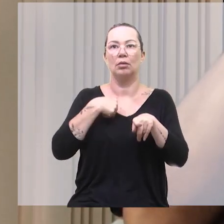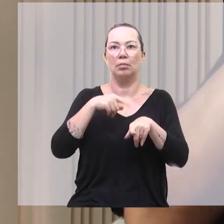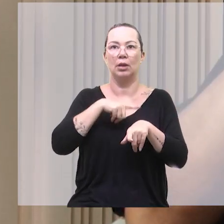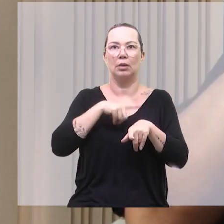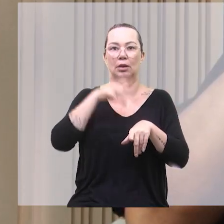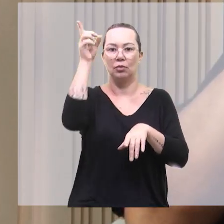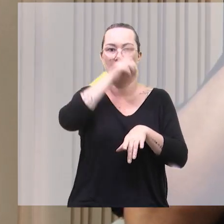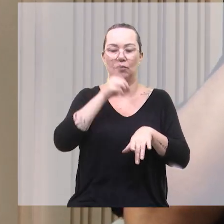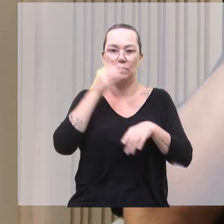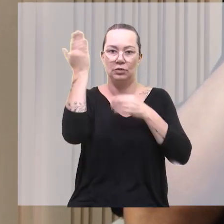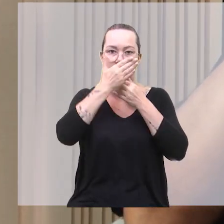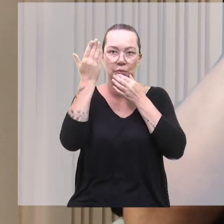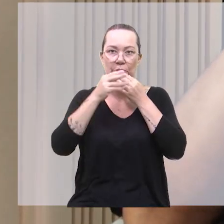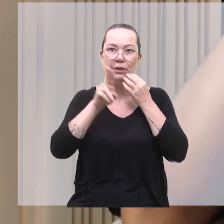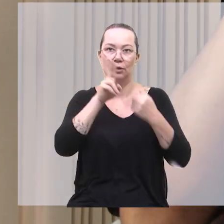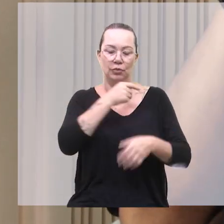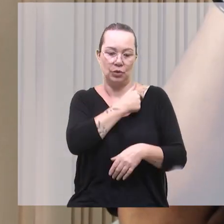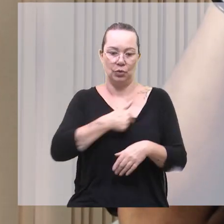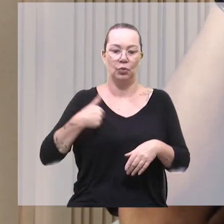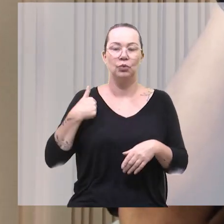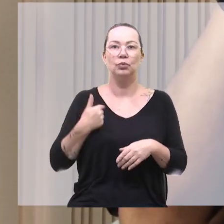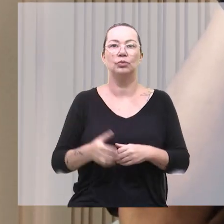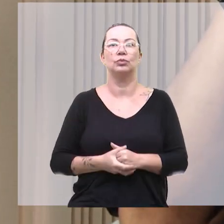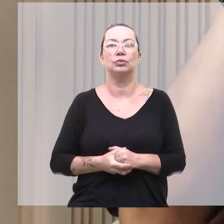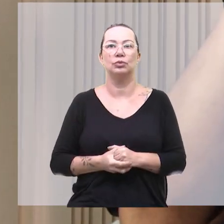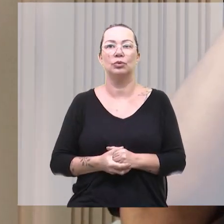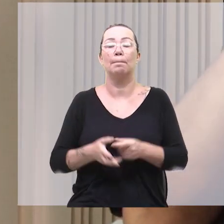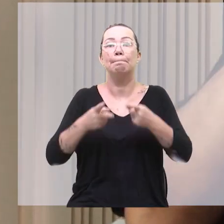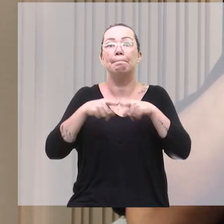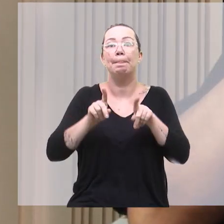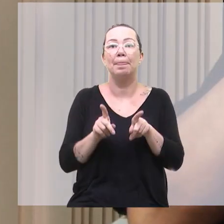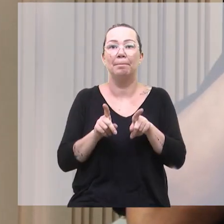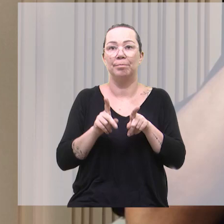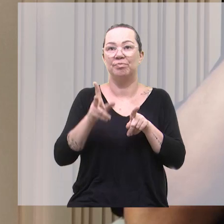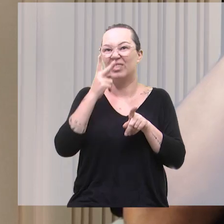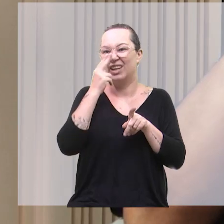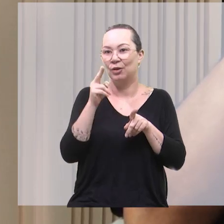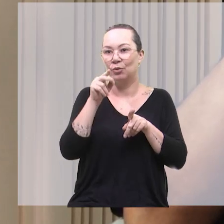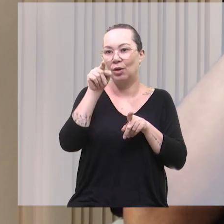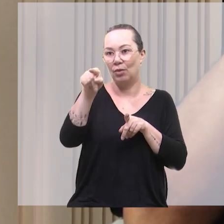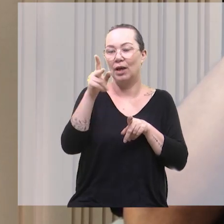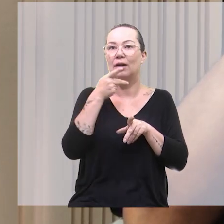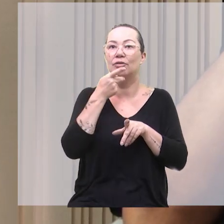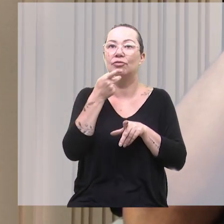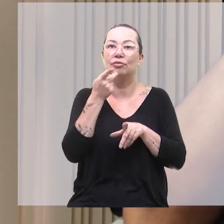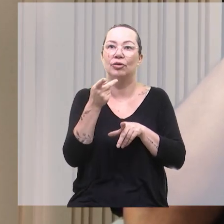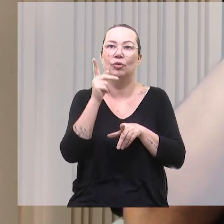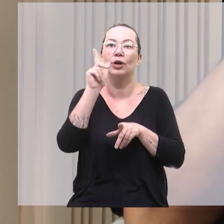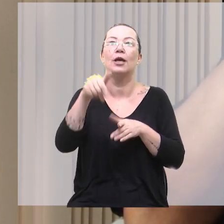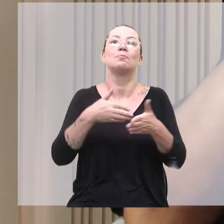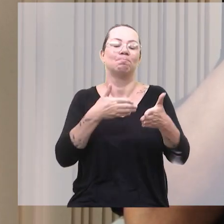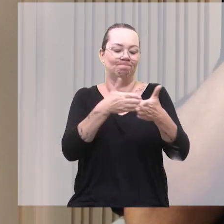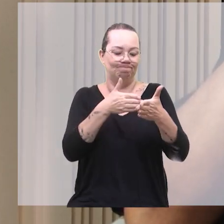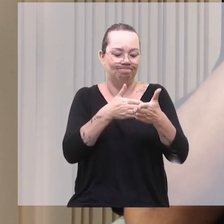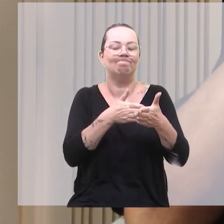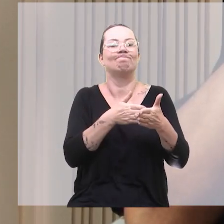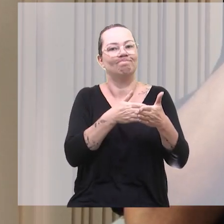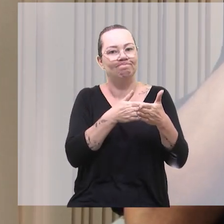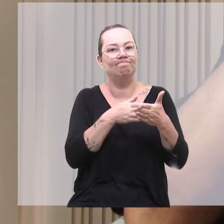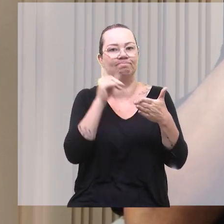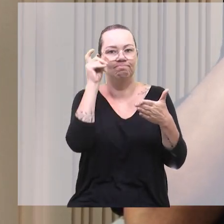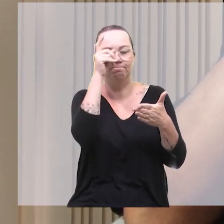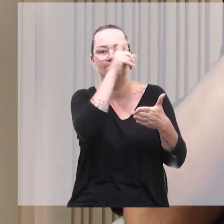sou deficiente oculto, eu estou com ele aqui, né? Só que é que nem disse a colega, é uma barreira